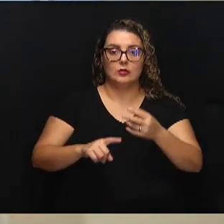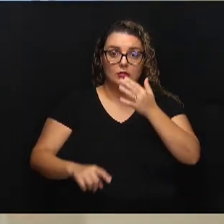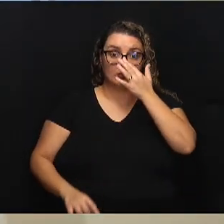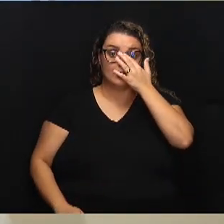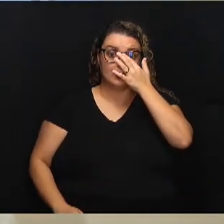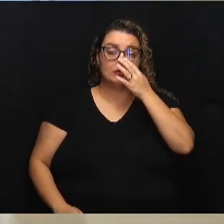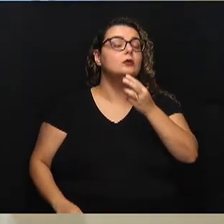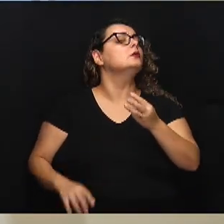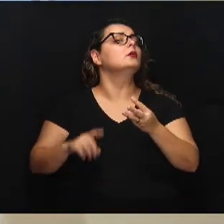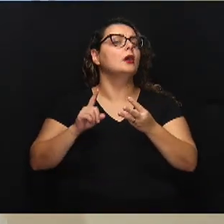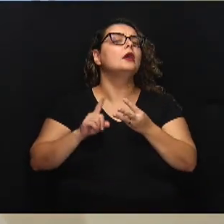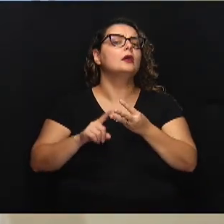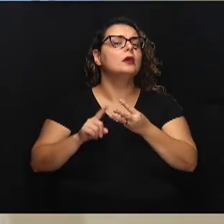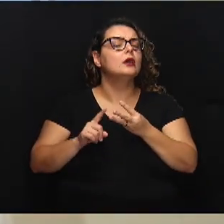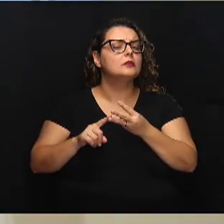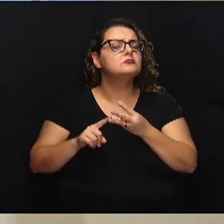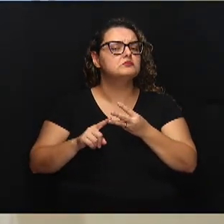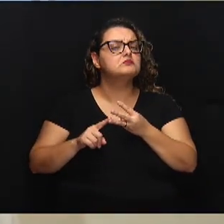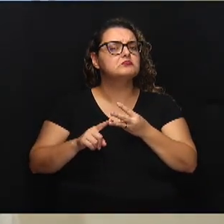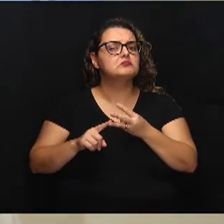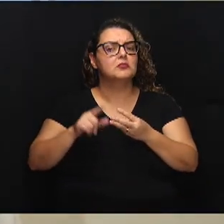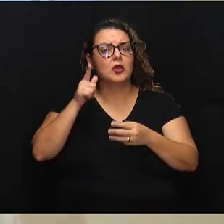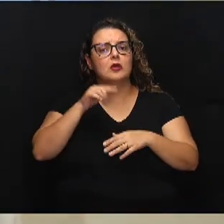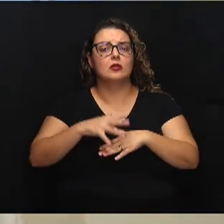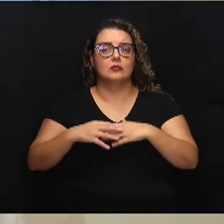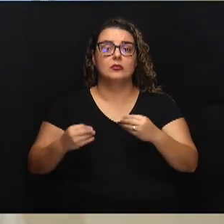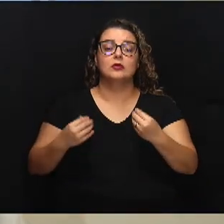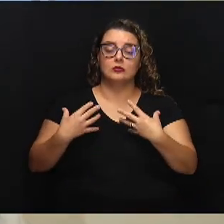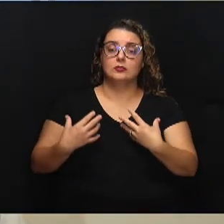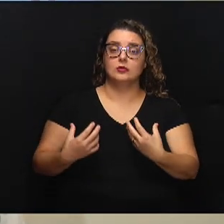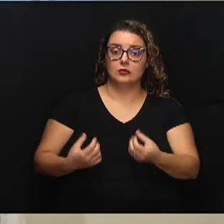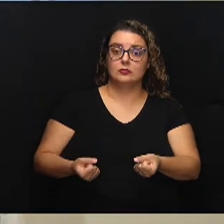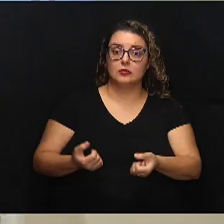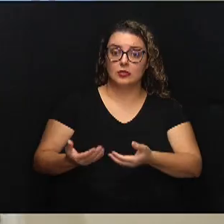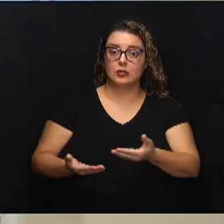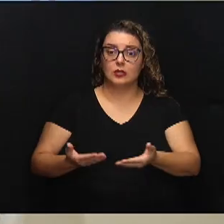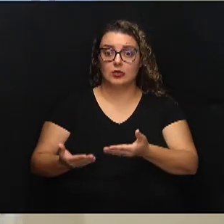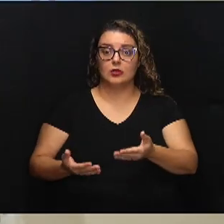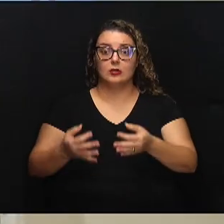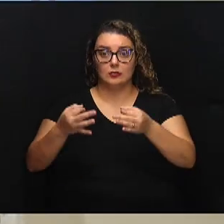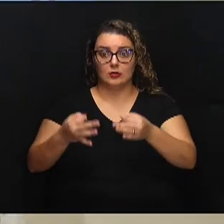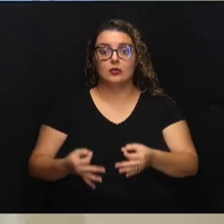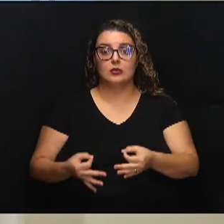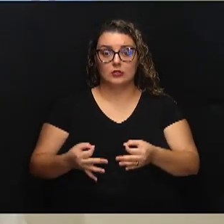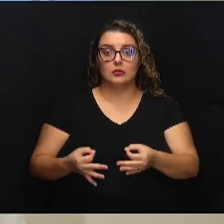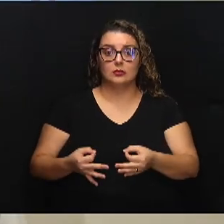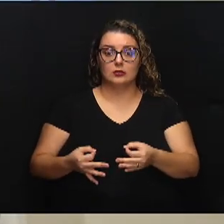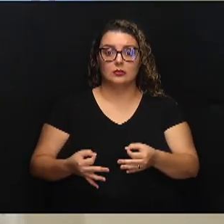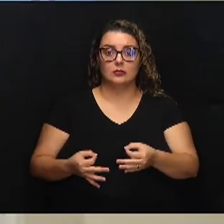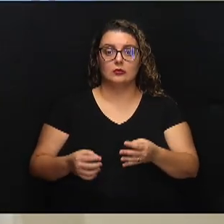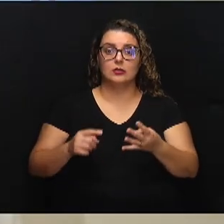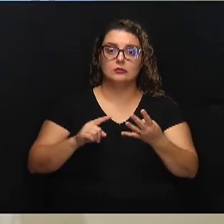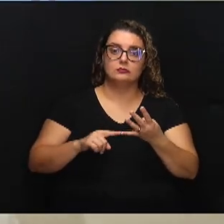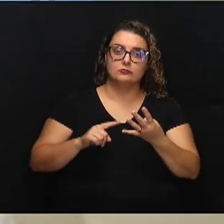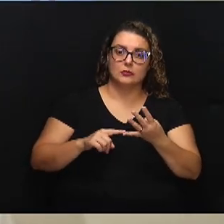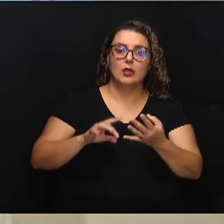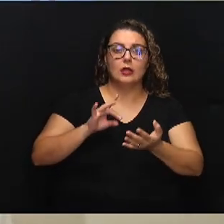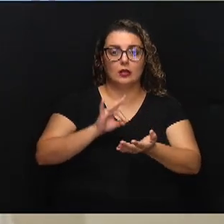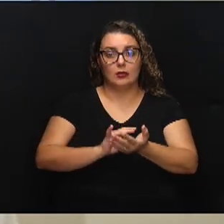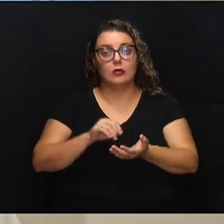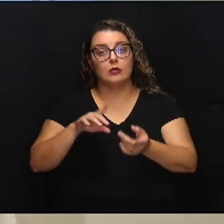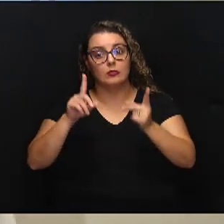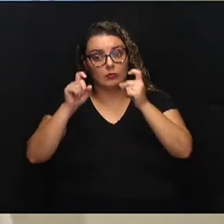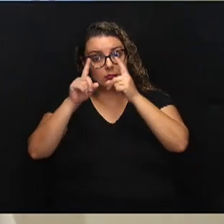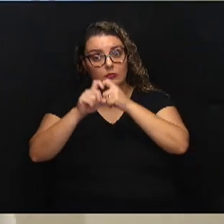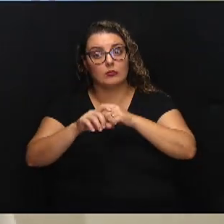até mesmo estágio 3, em que a paciente recebe o tratamento adequado. Estágio 4 realmente é mais